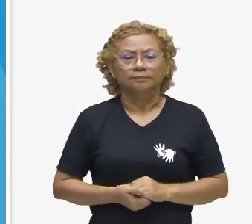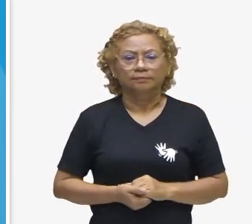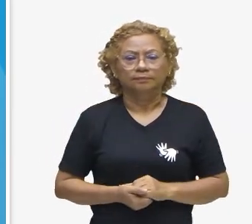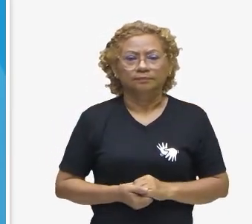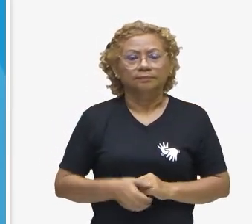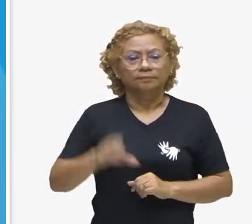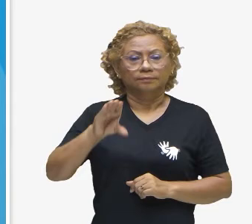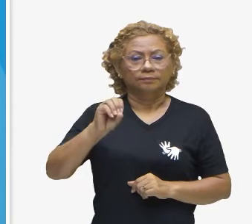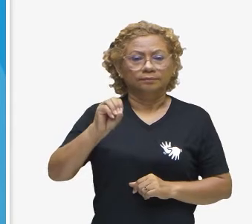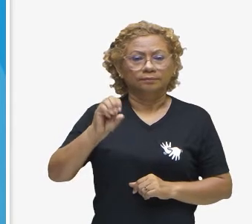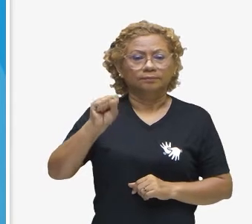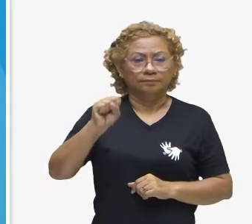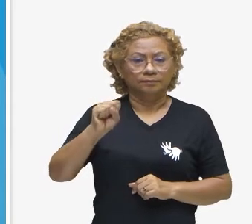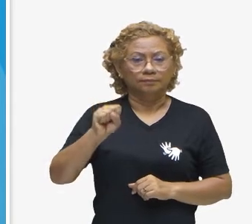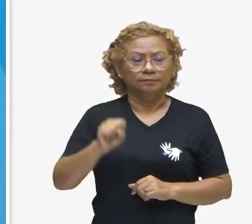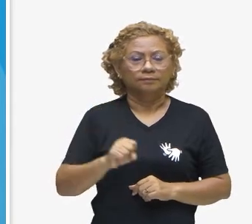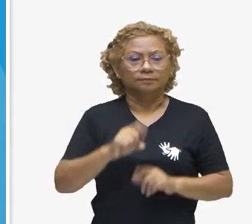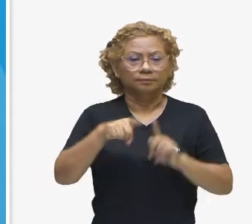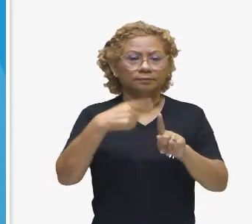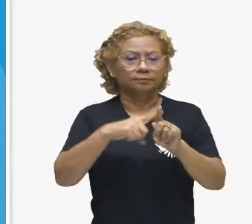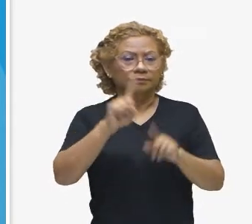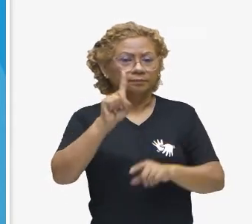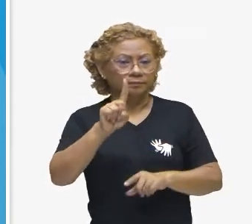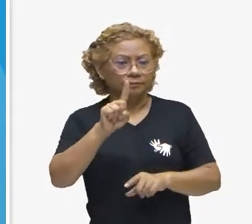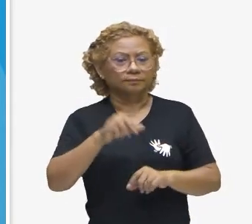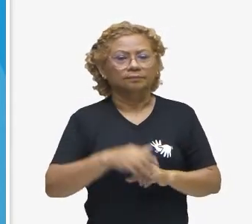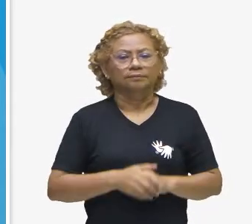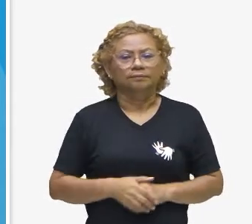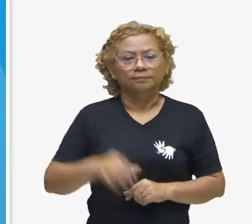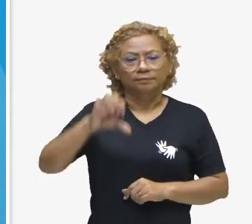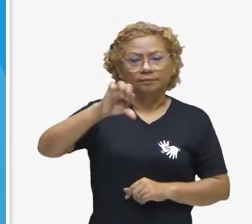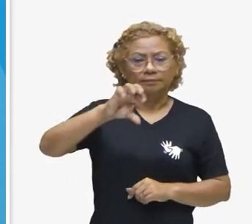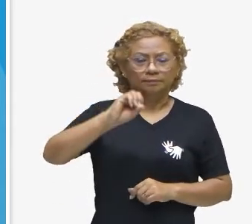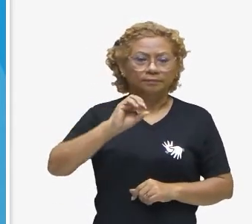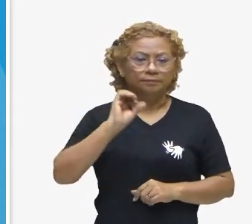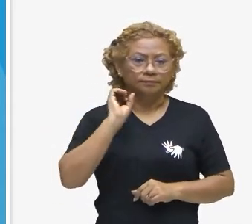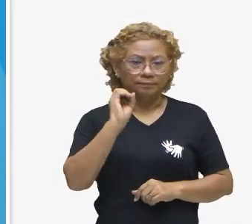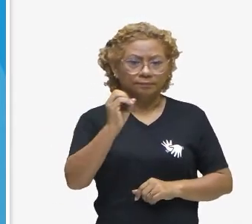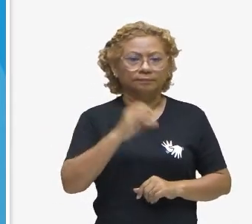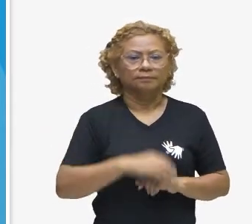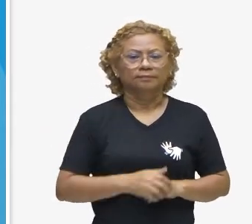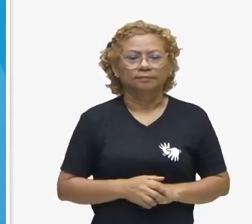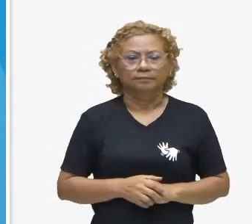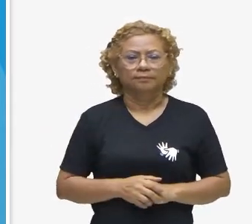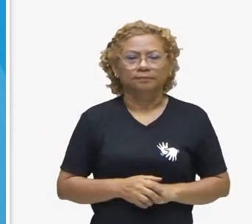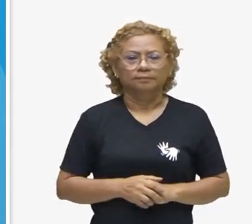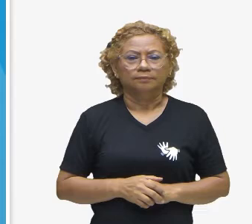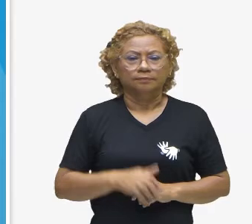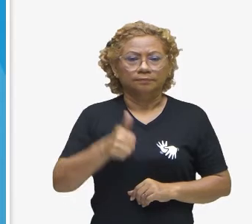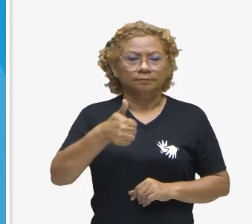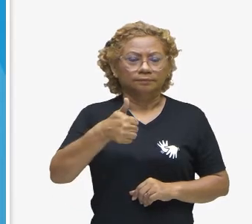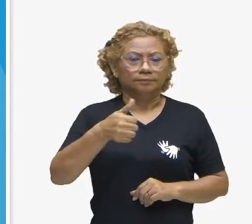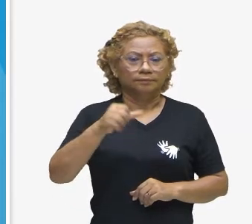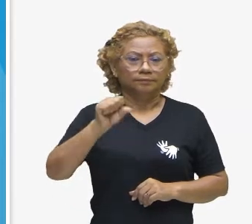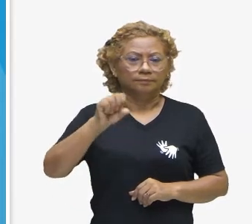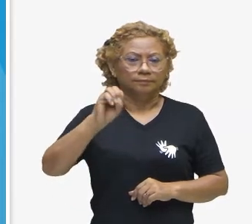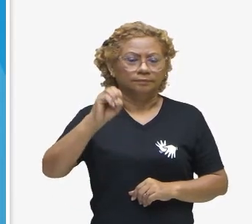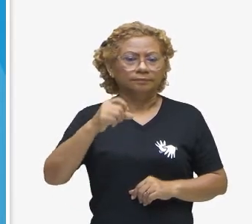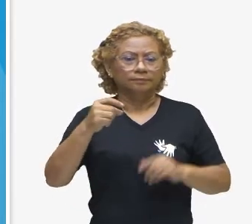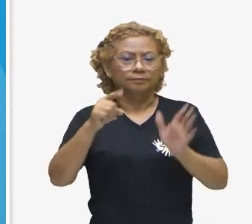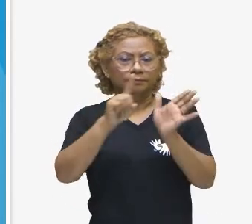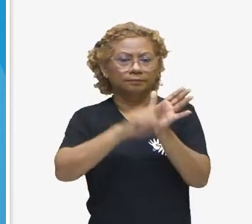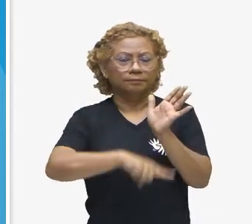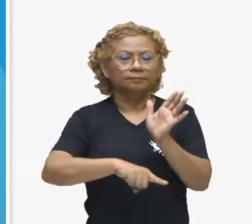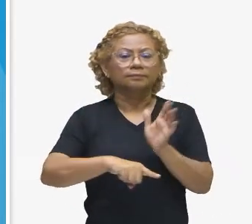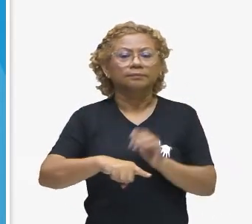a 1 positivo. O cosseno de 90 graus é igual a 0. O cosseno de 180 graus é igual a 1